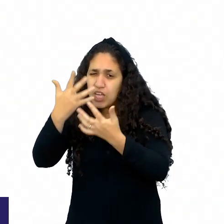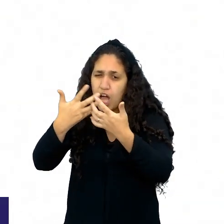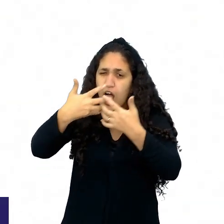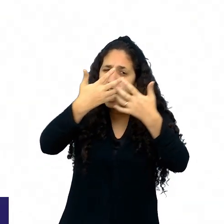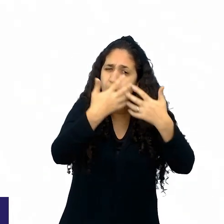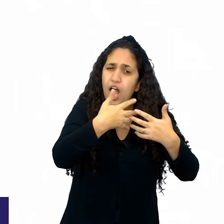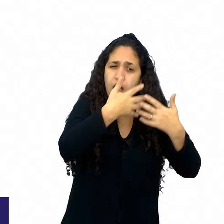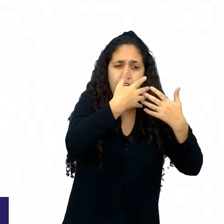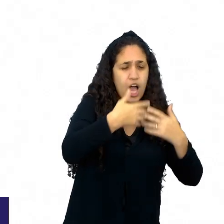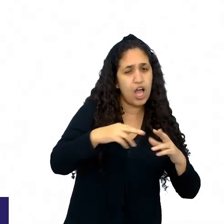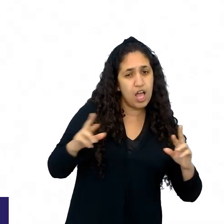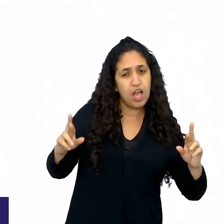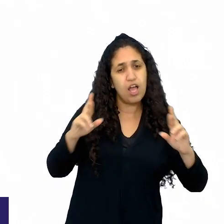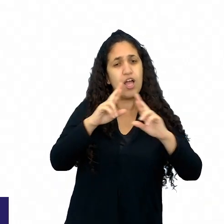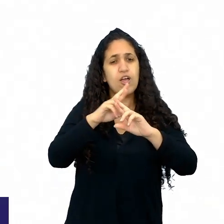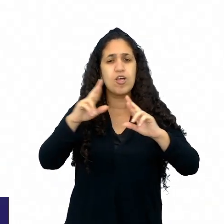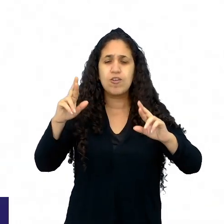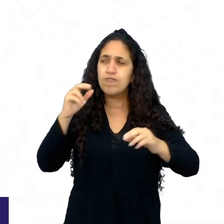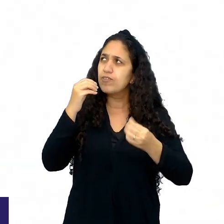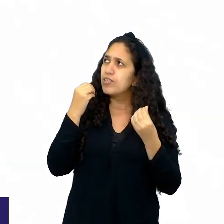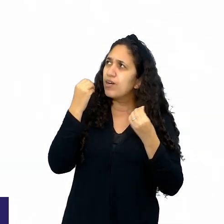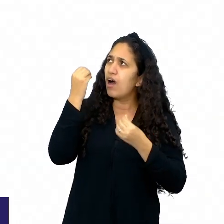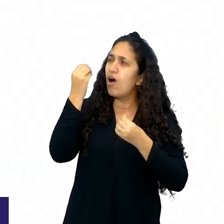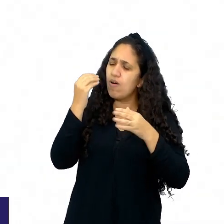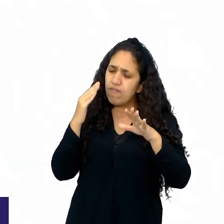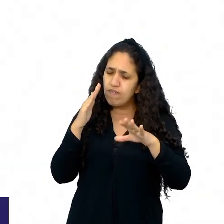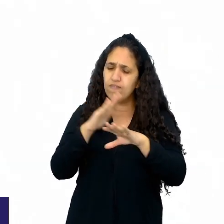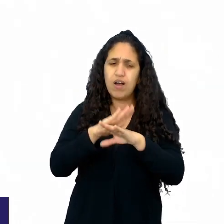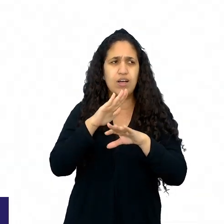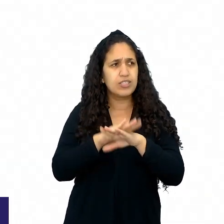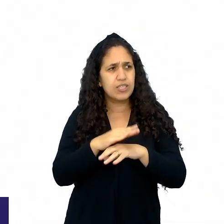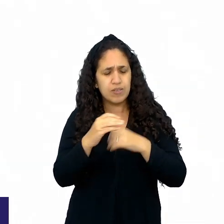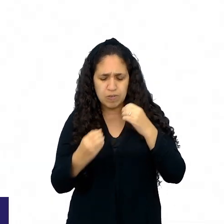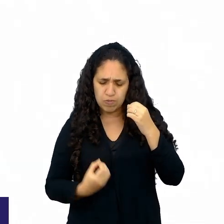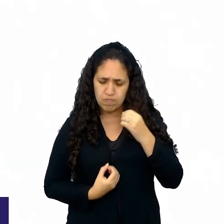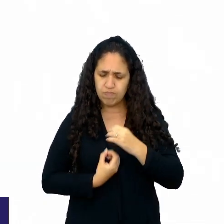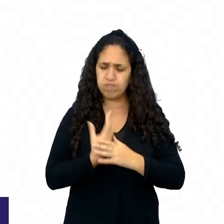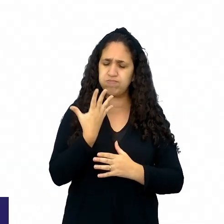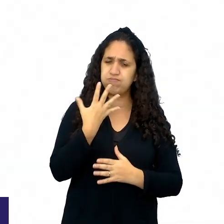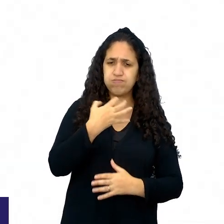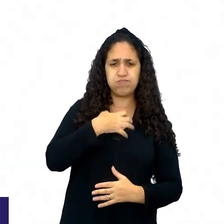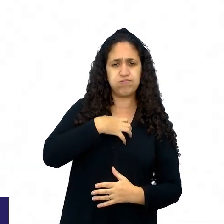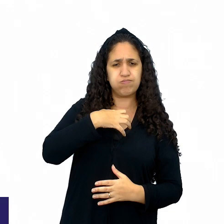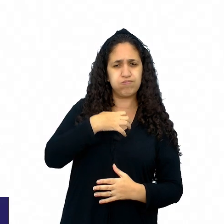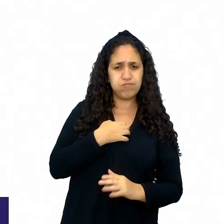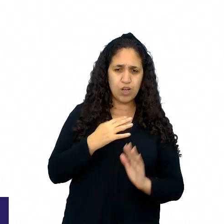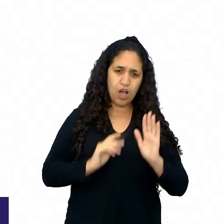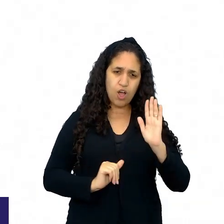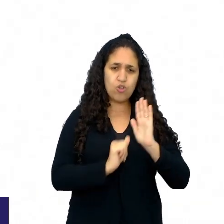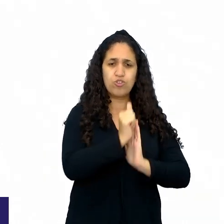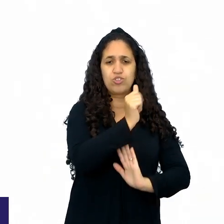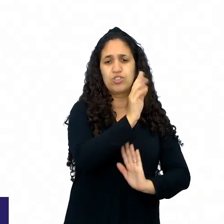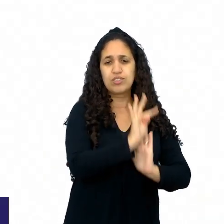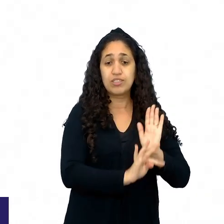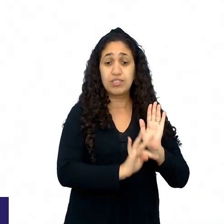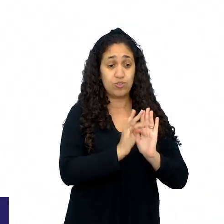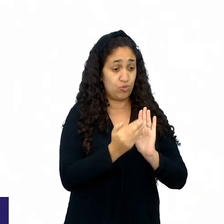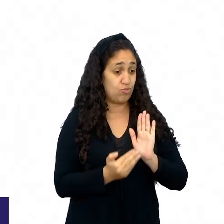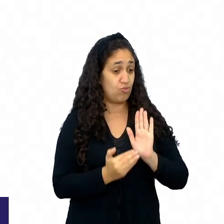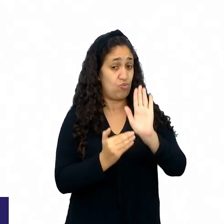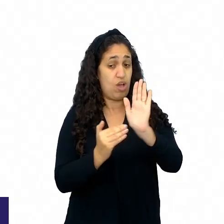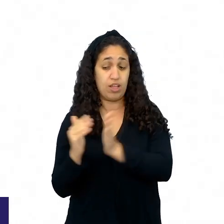relacionadas, então, a essa produção de sentidos a partir dos textos, dos gêneros textuais que estão postos